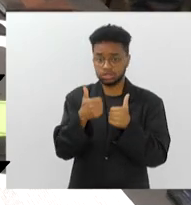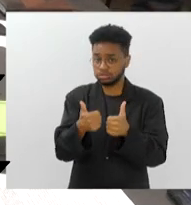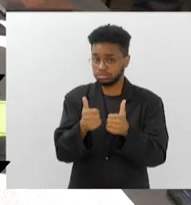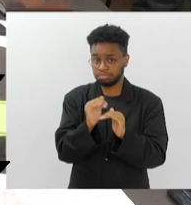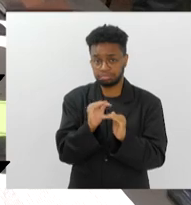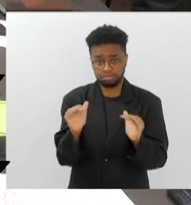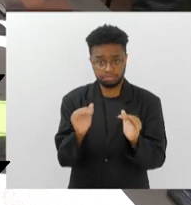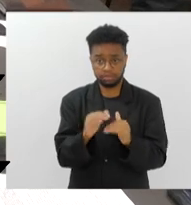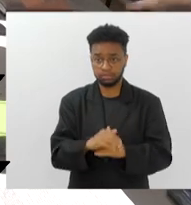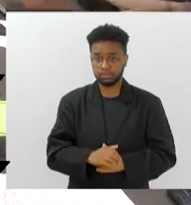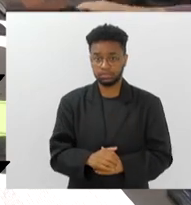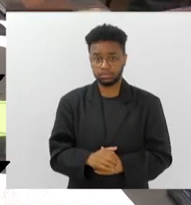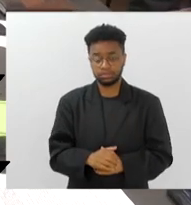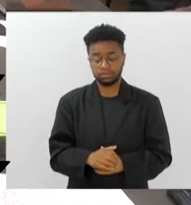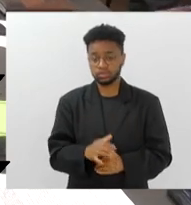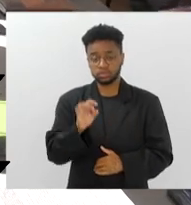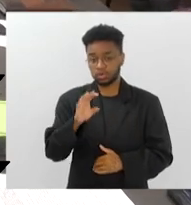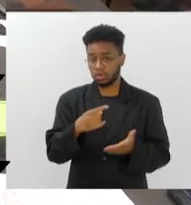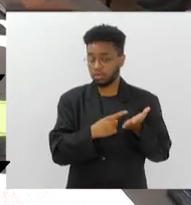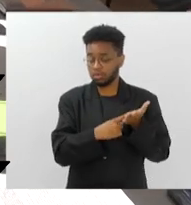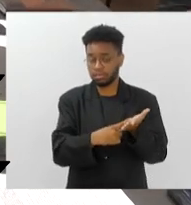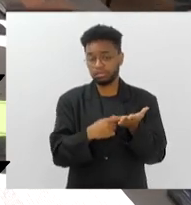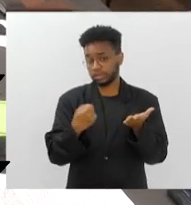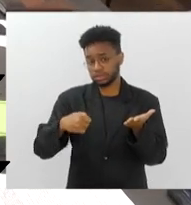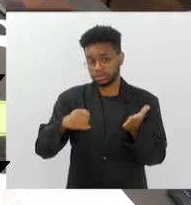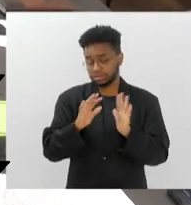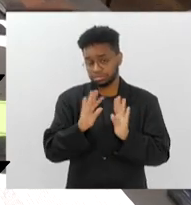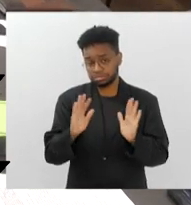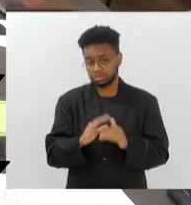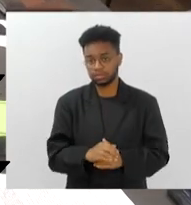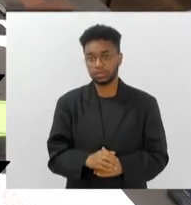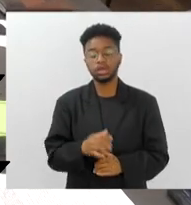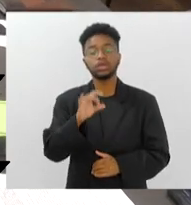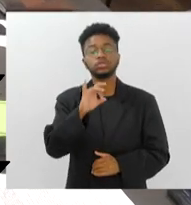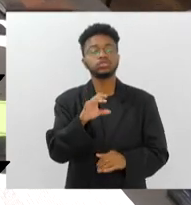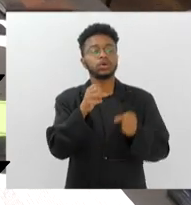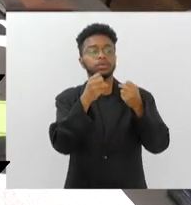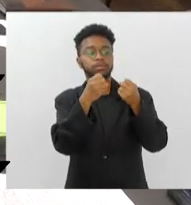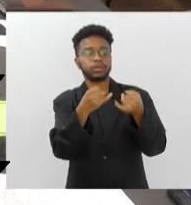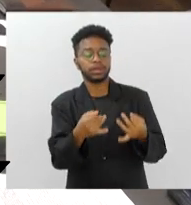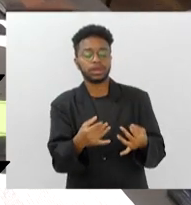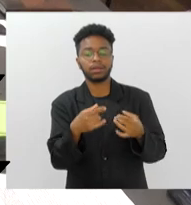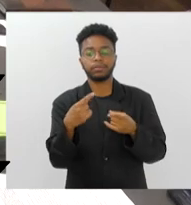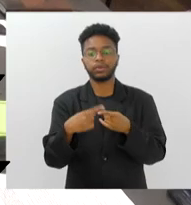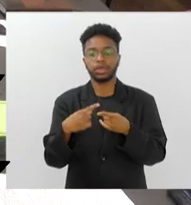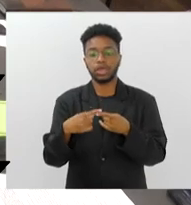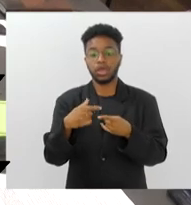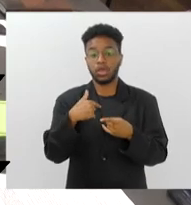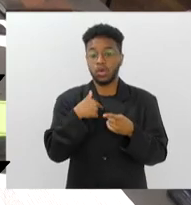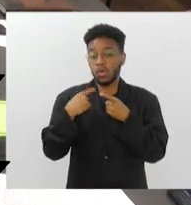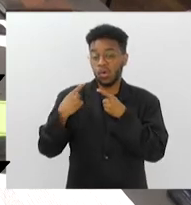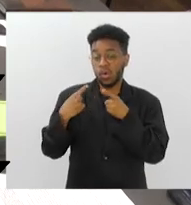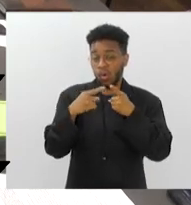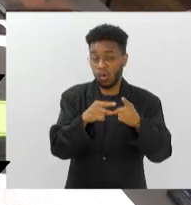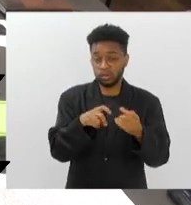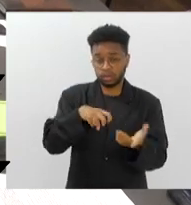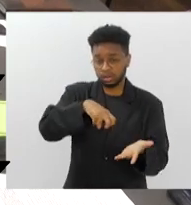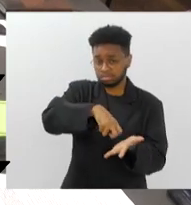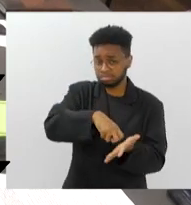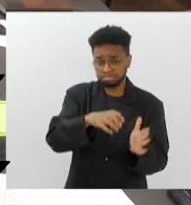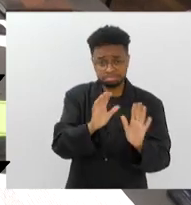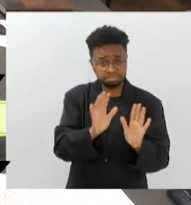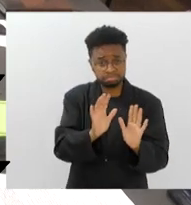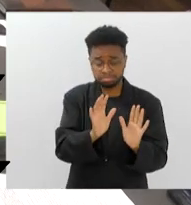para esclarecer um acordo a intenção só para para esclarecer é assim eu não eu não sou contrário a punições